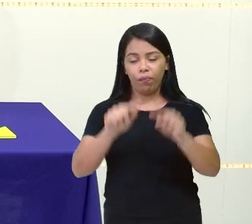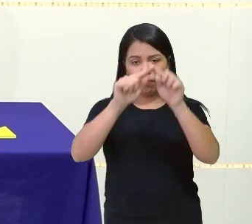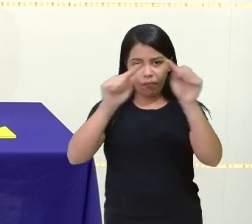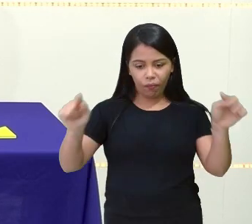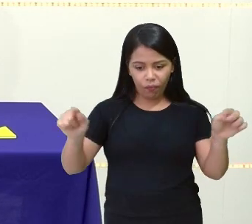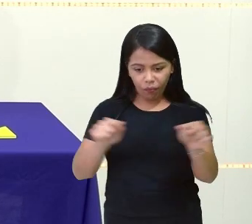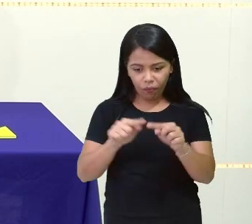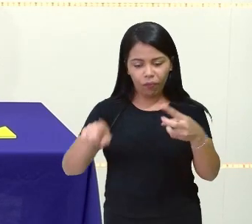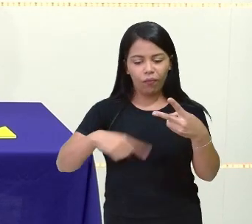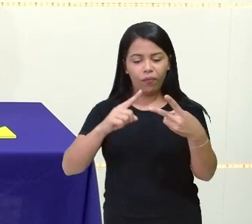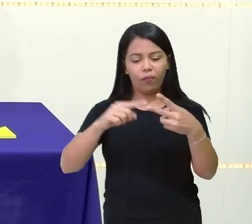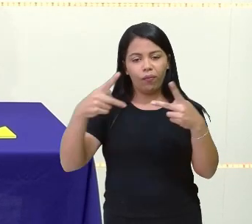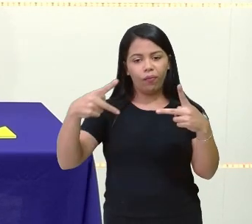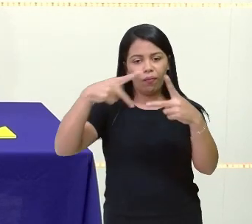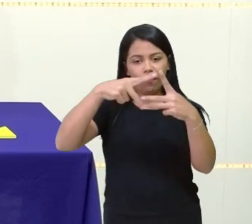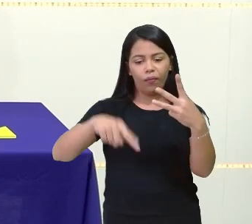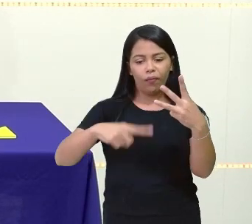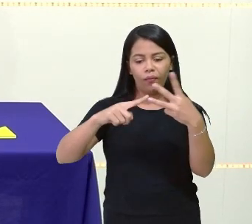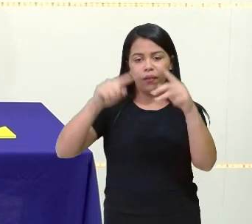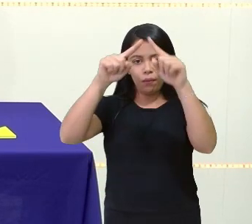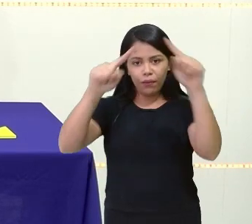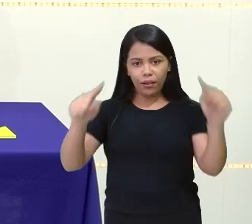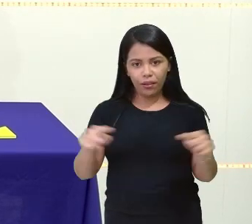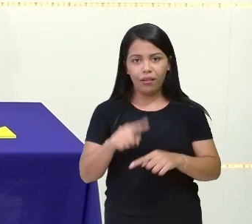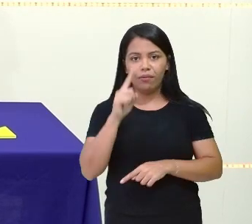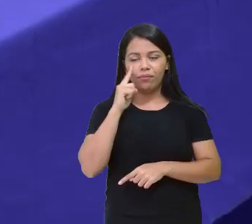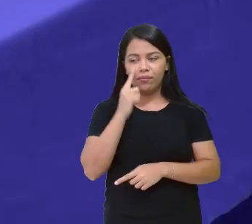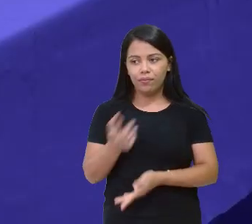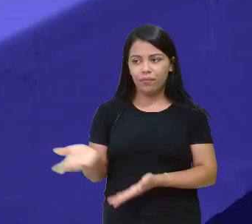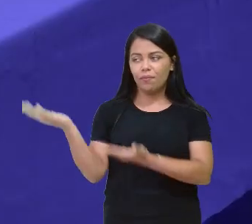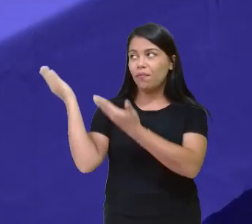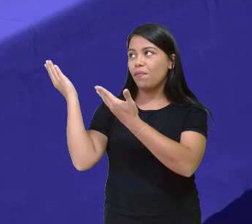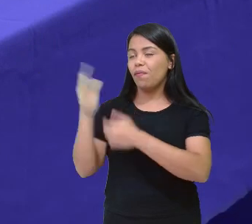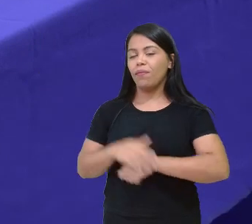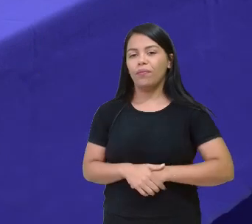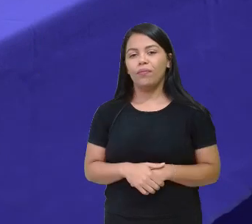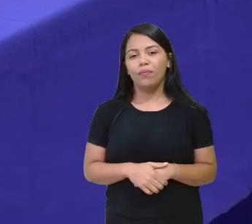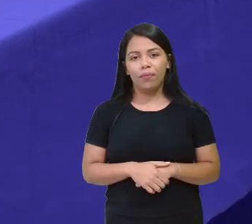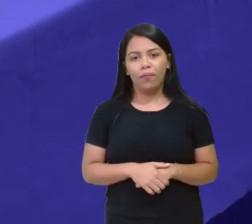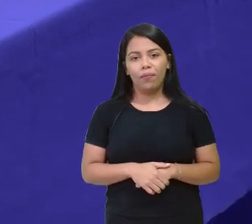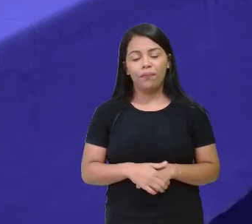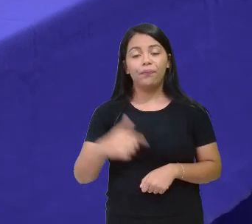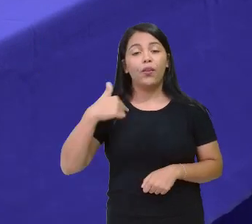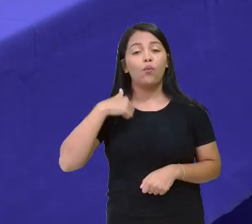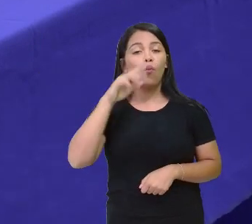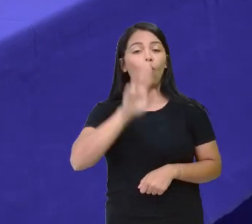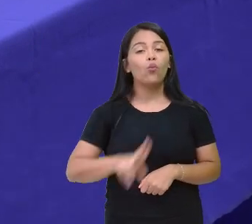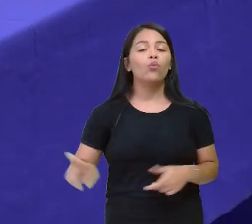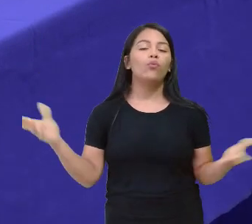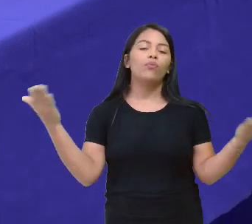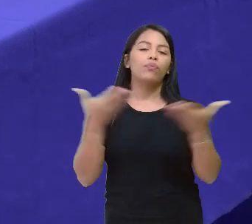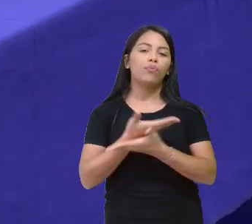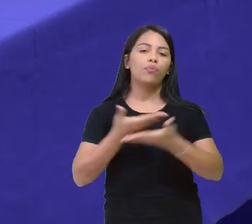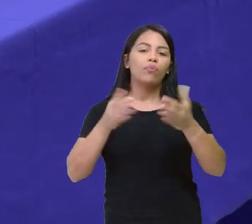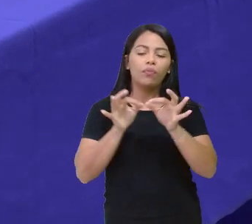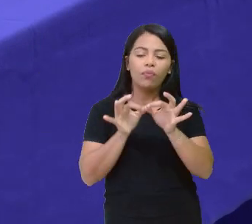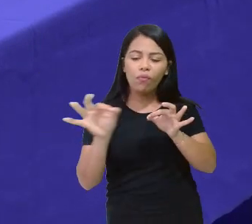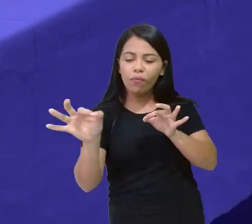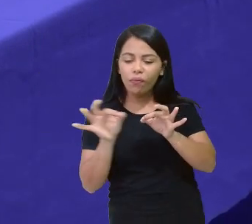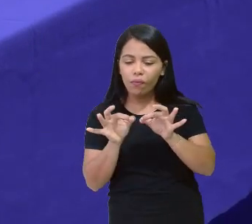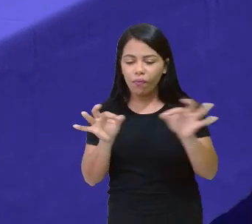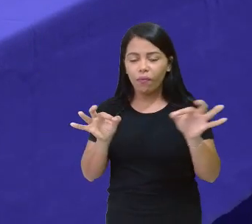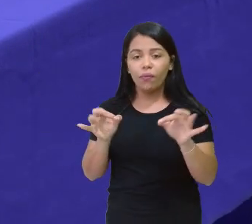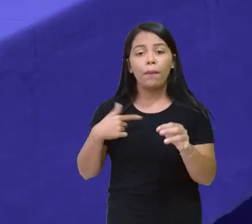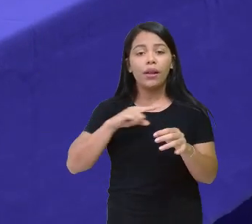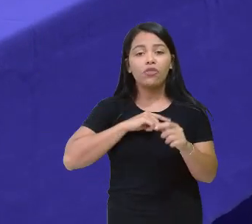o quadrado e o paralelogramo. E vou utilizar como medida de área o